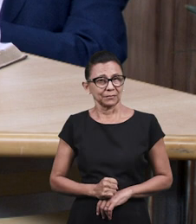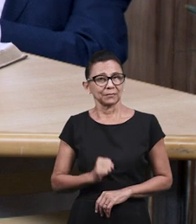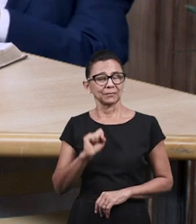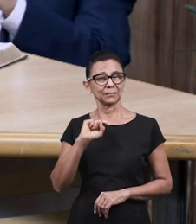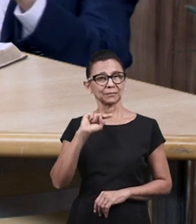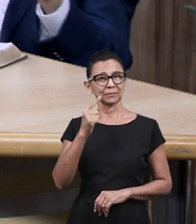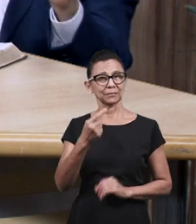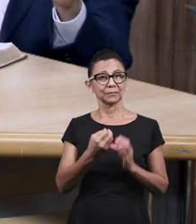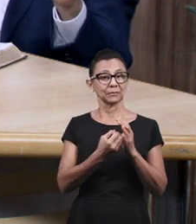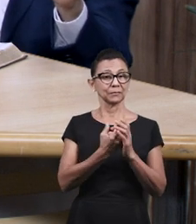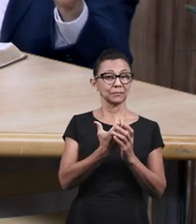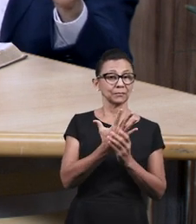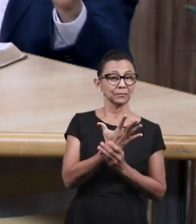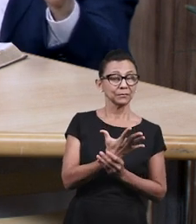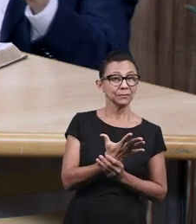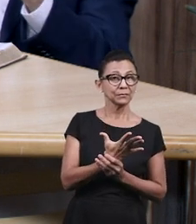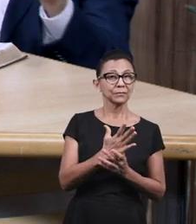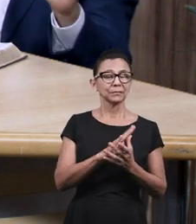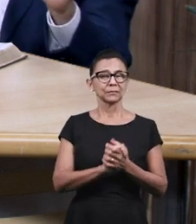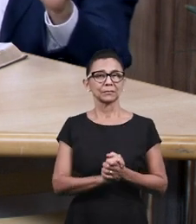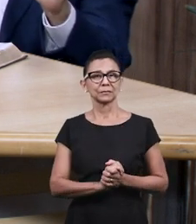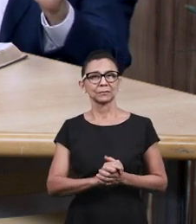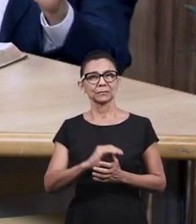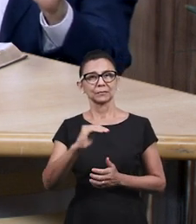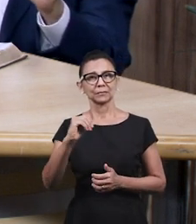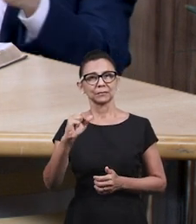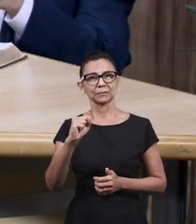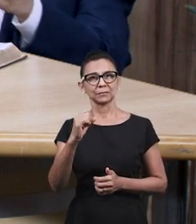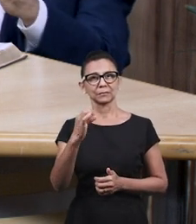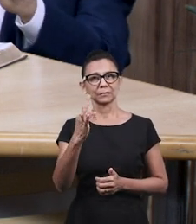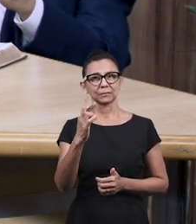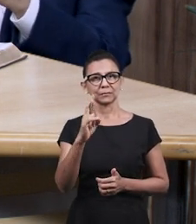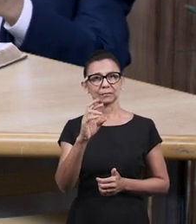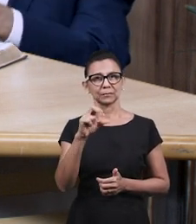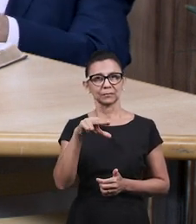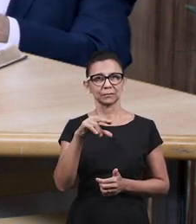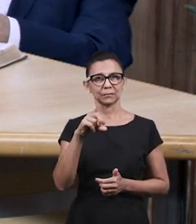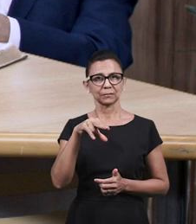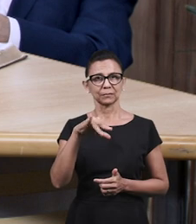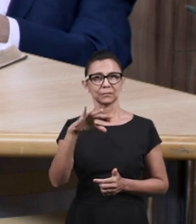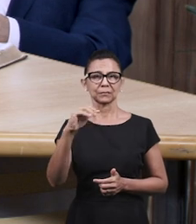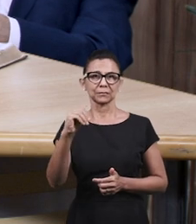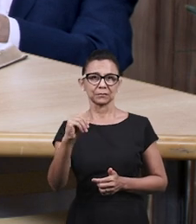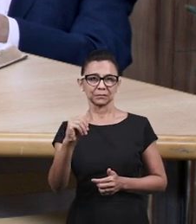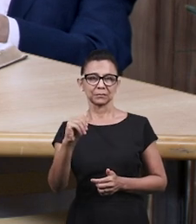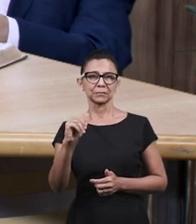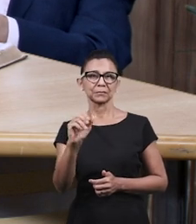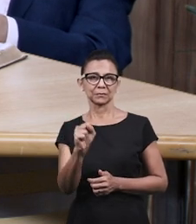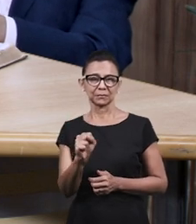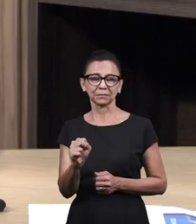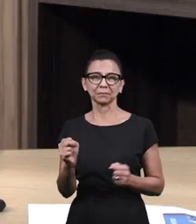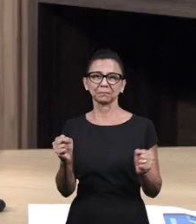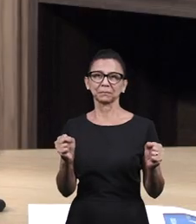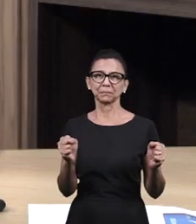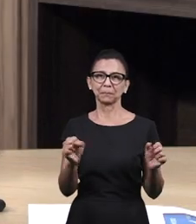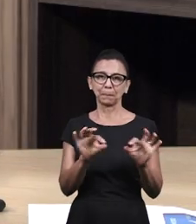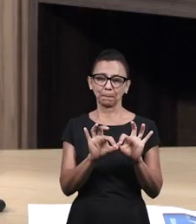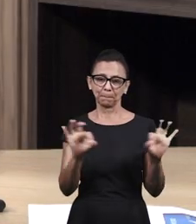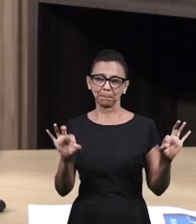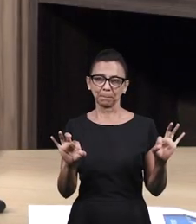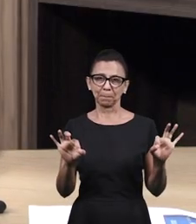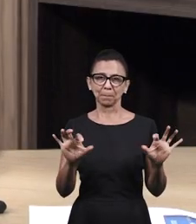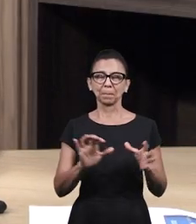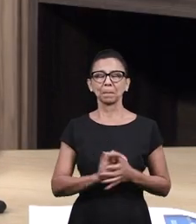ainda. Ela vai aparecer em medidas astronômicas, como nós comentamos aqui, né? Olha só, eu quero dizer uma coisa para